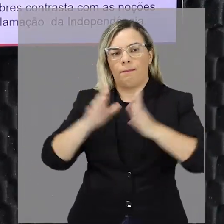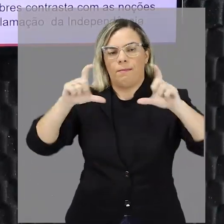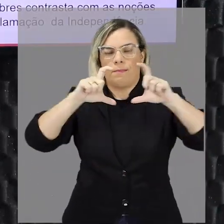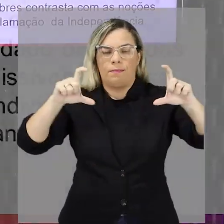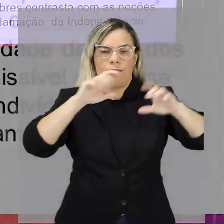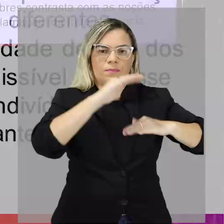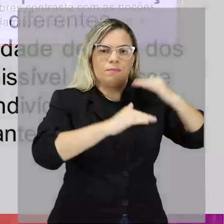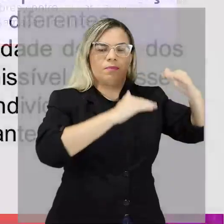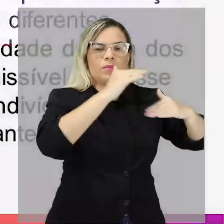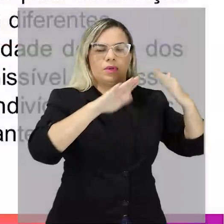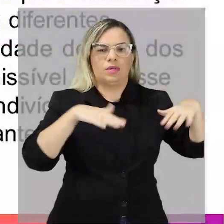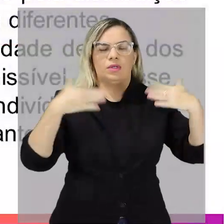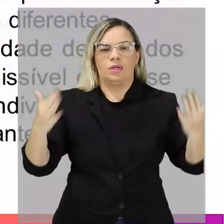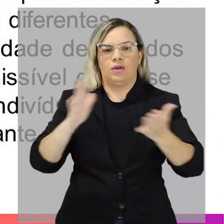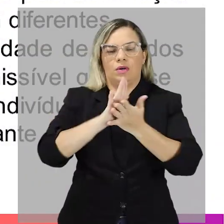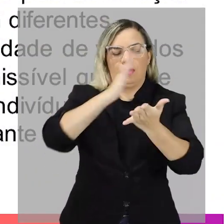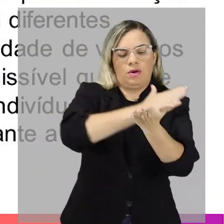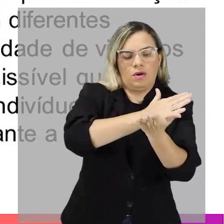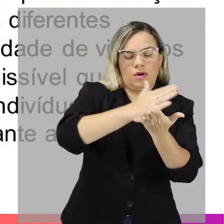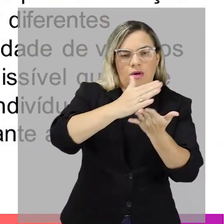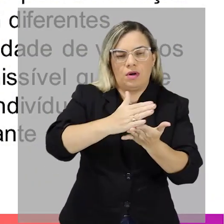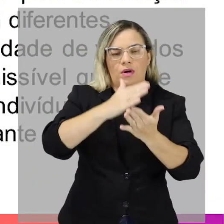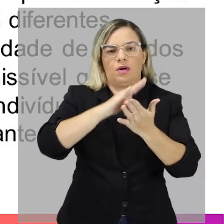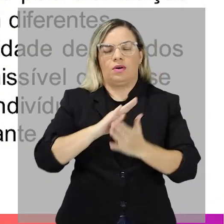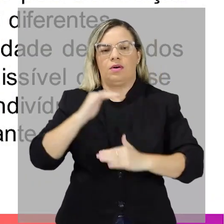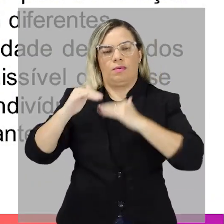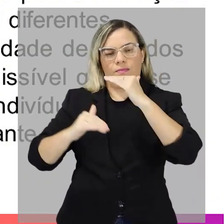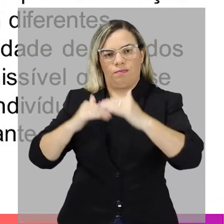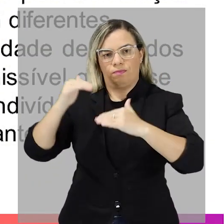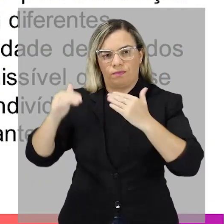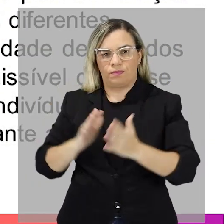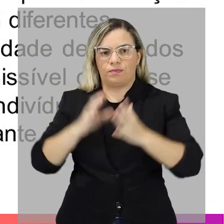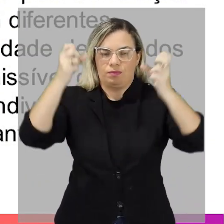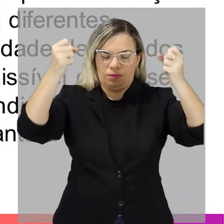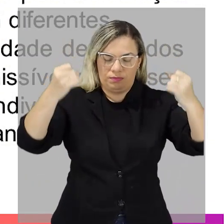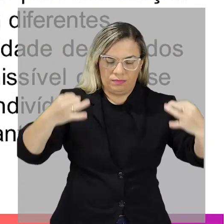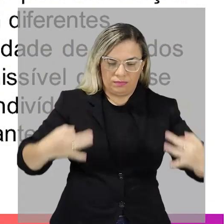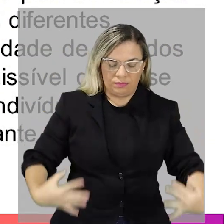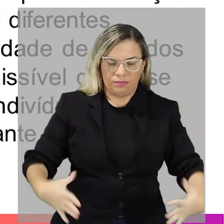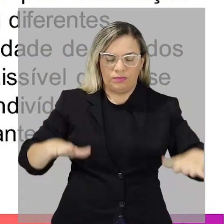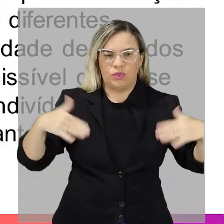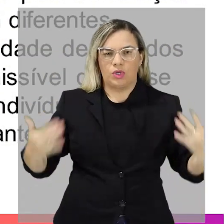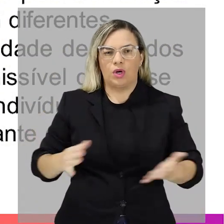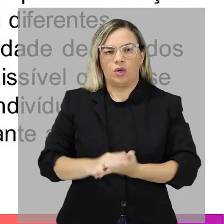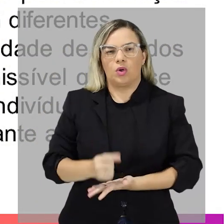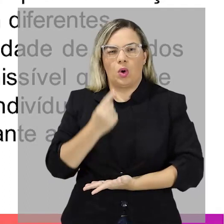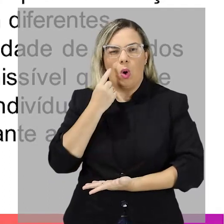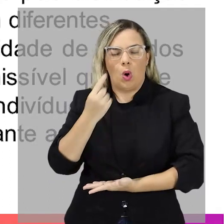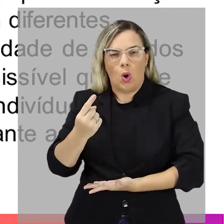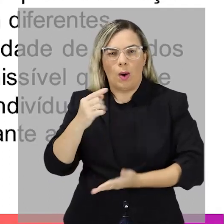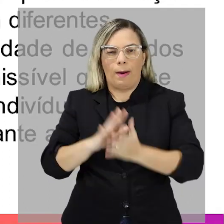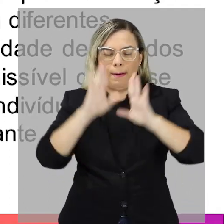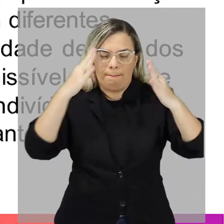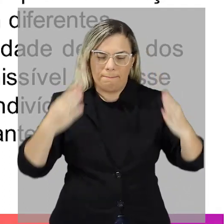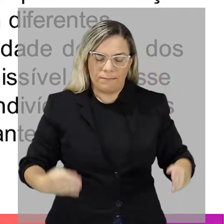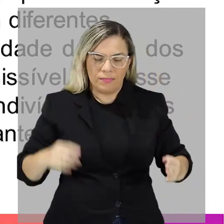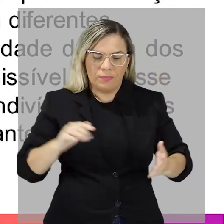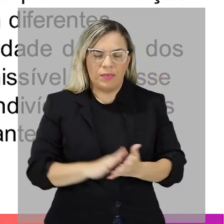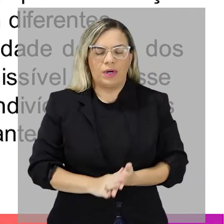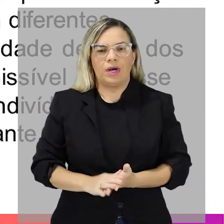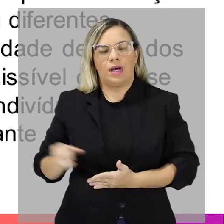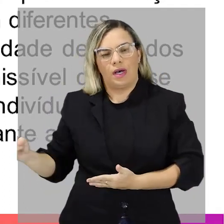desenvolvimento. Ele inicia o desenvolvimento da seguinte forma. Sob essa ótica, é